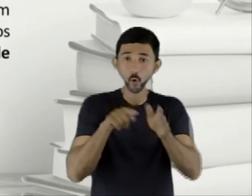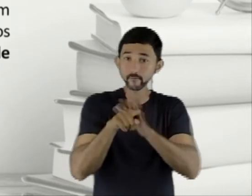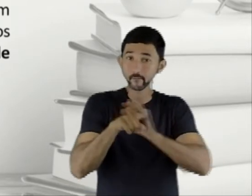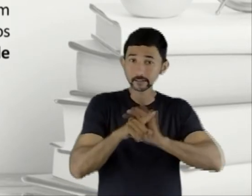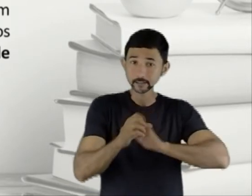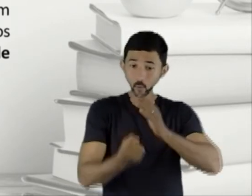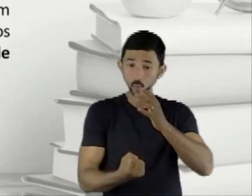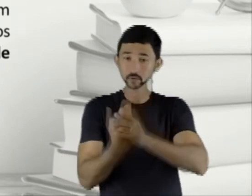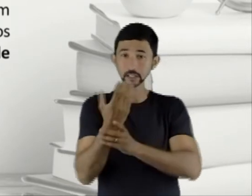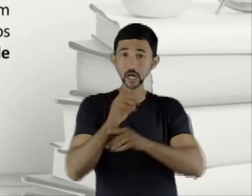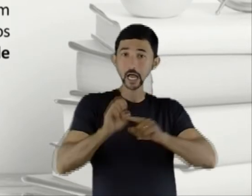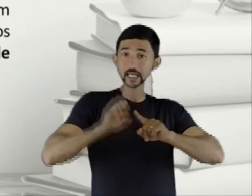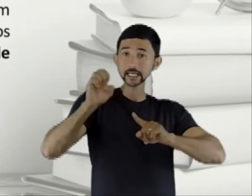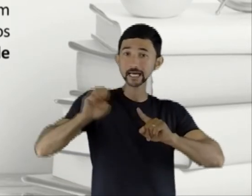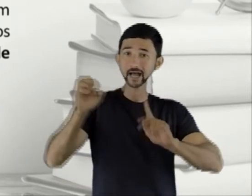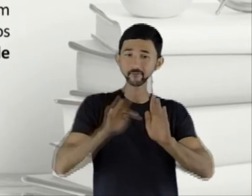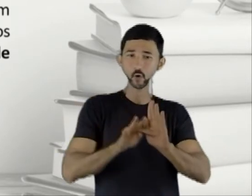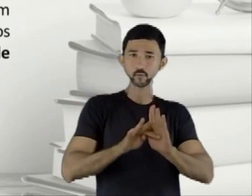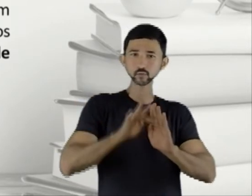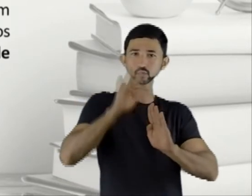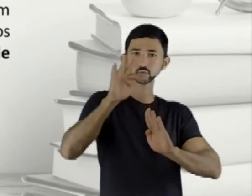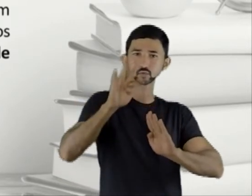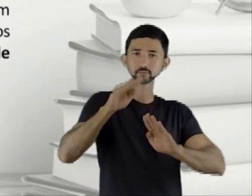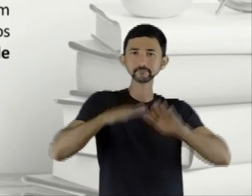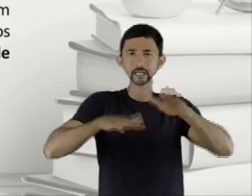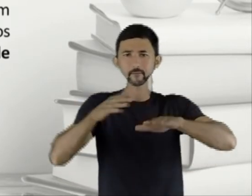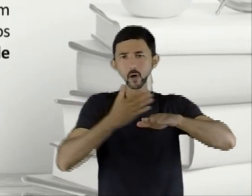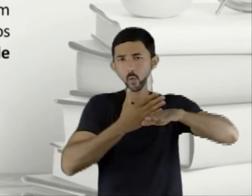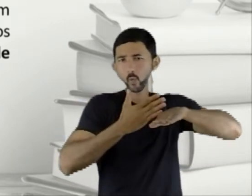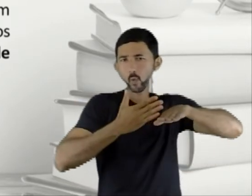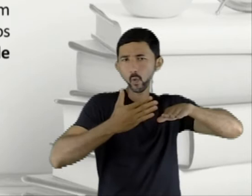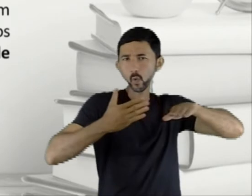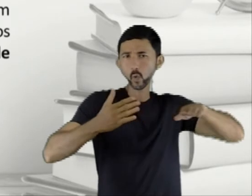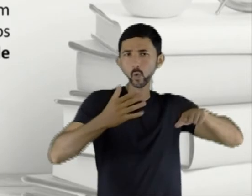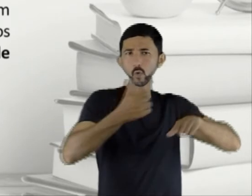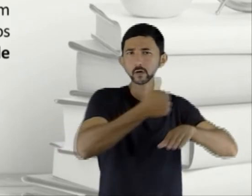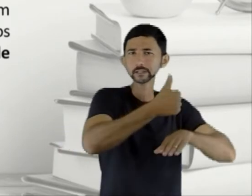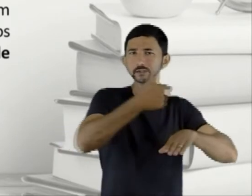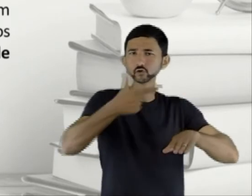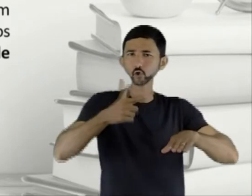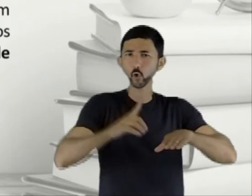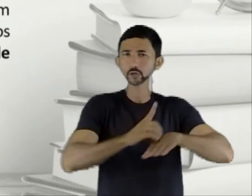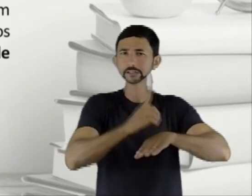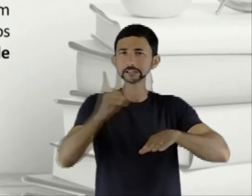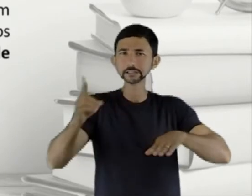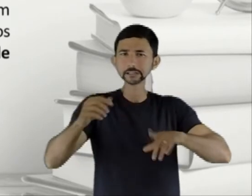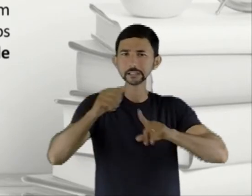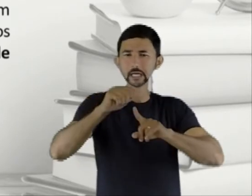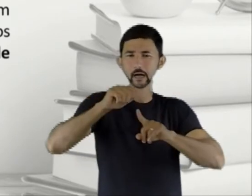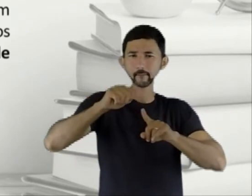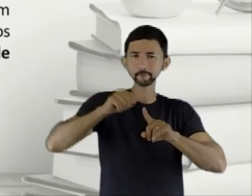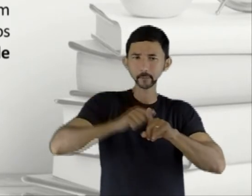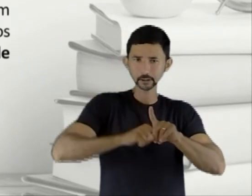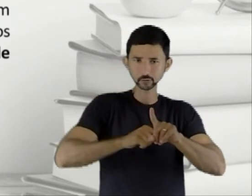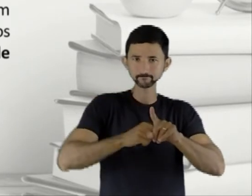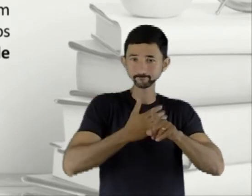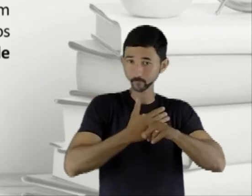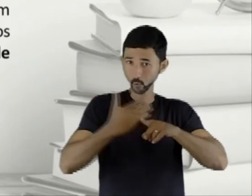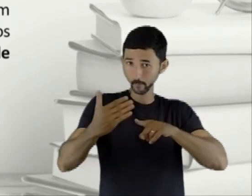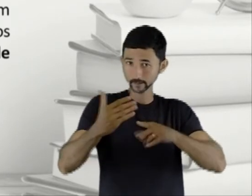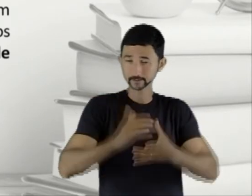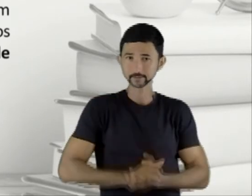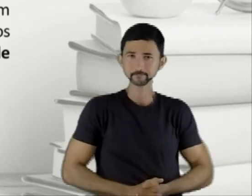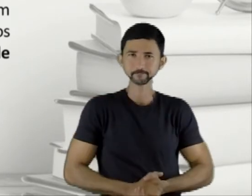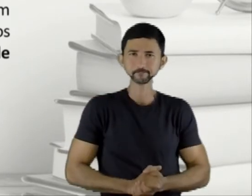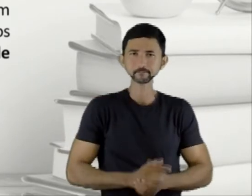mostra a evolução das temperaturas médias ao longo dos 12 primeiros dias do mês. O melhor tipo de gráfico para isso